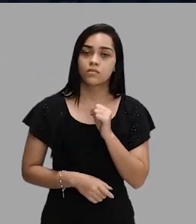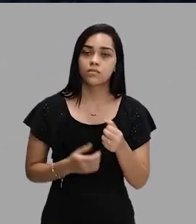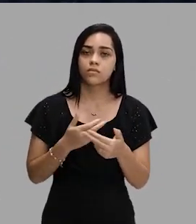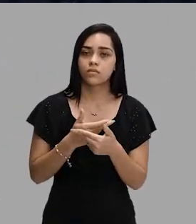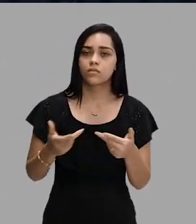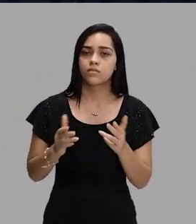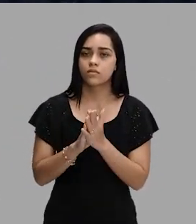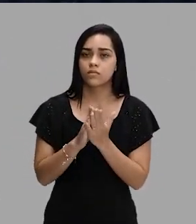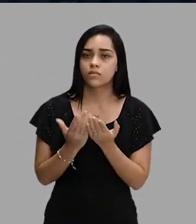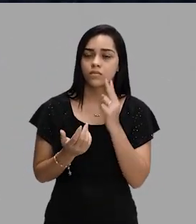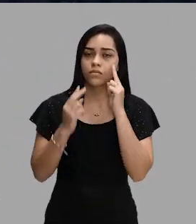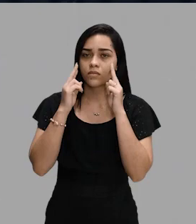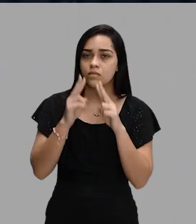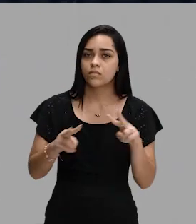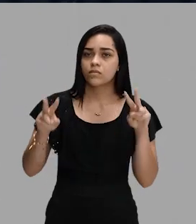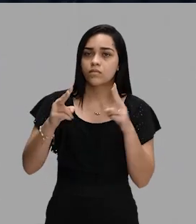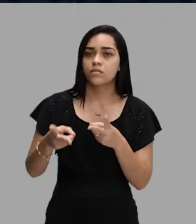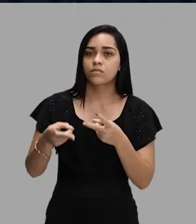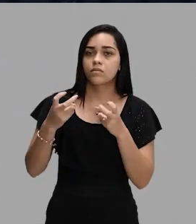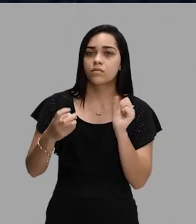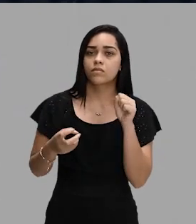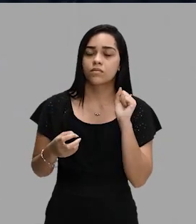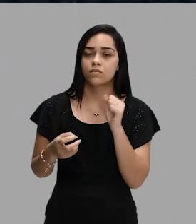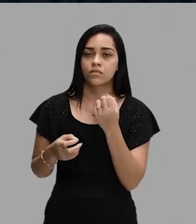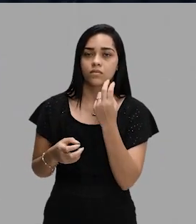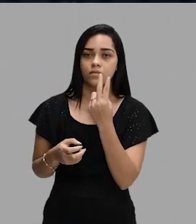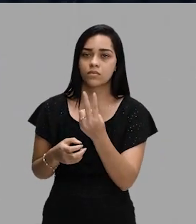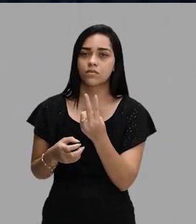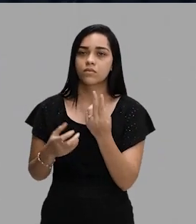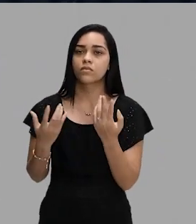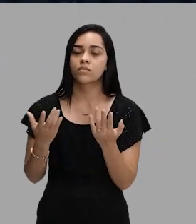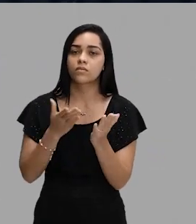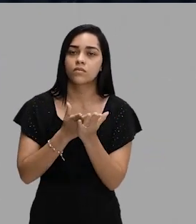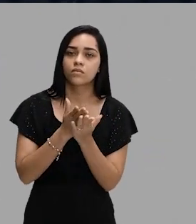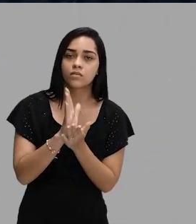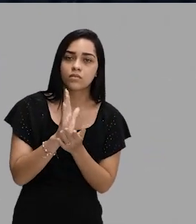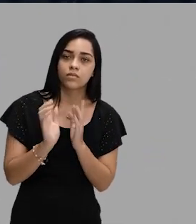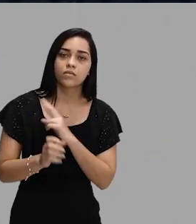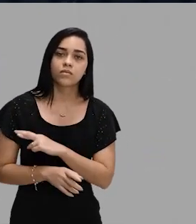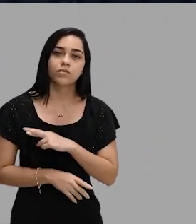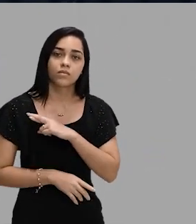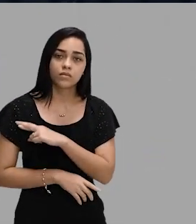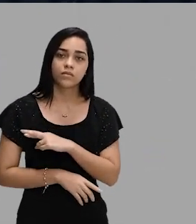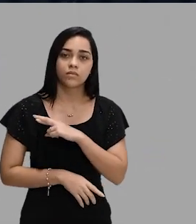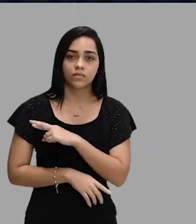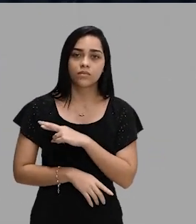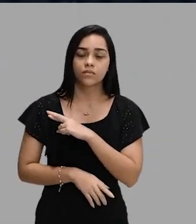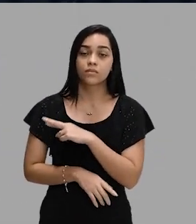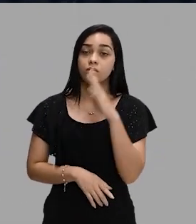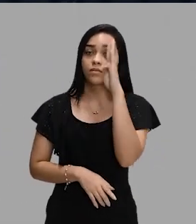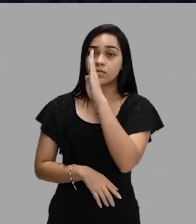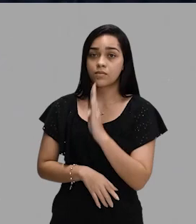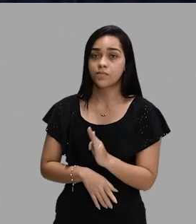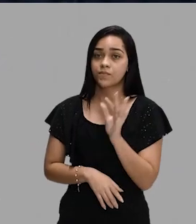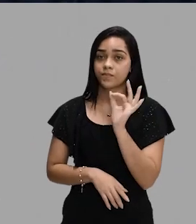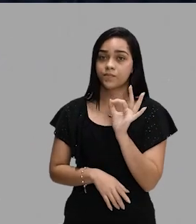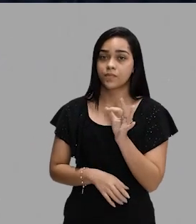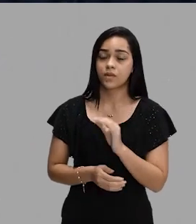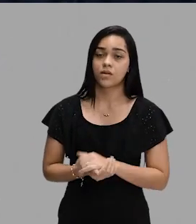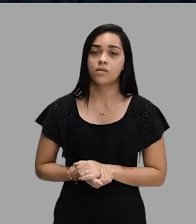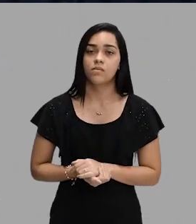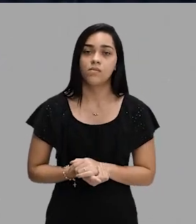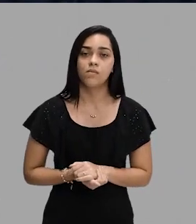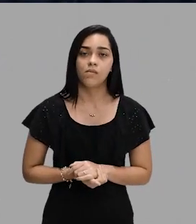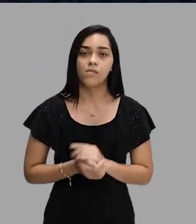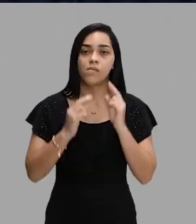ver ele se identificando com essas duas vertentes do romance no Brasil, certo? Então aqui a gente